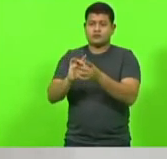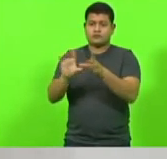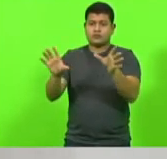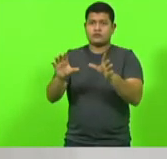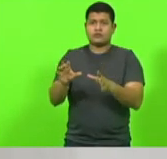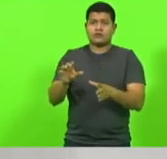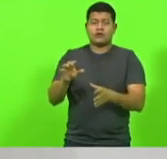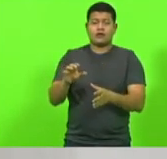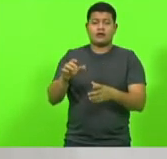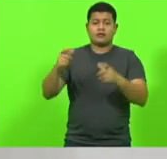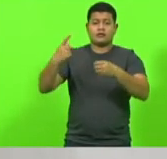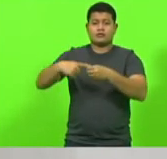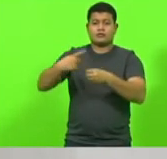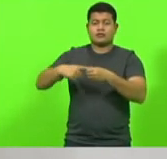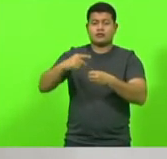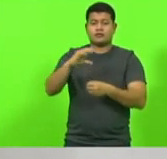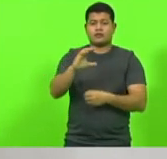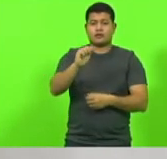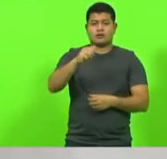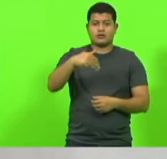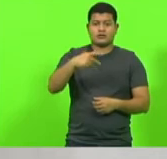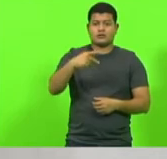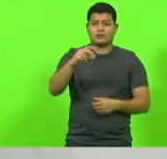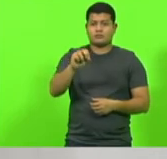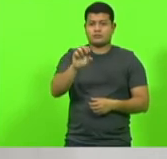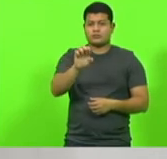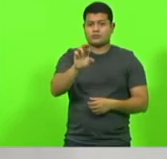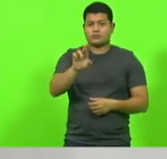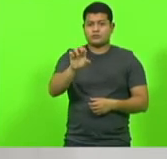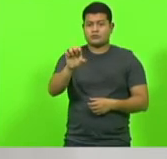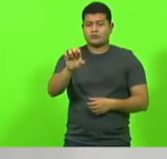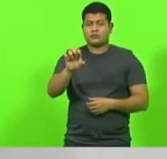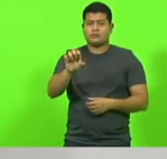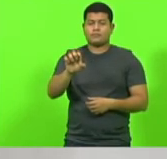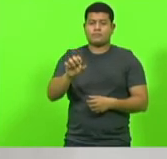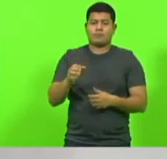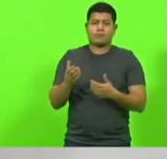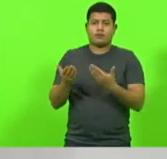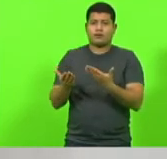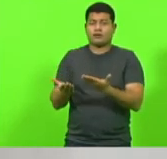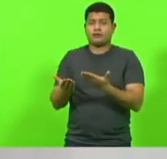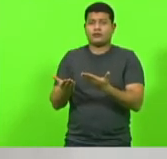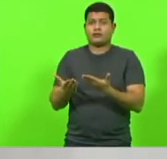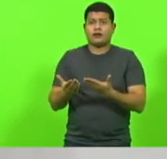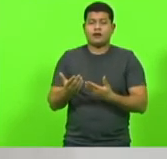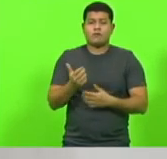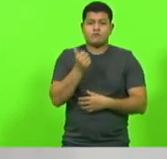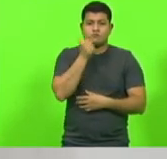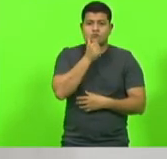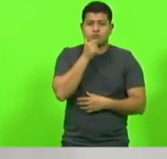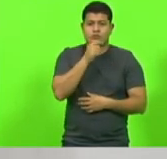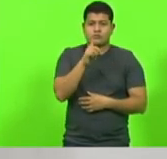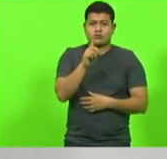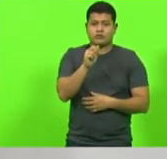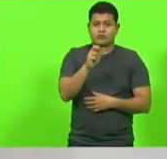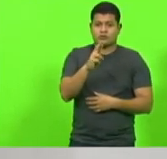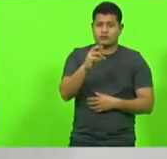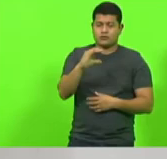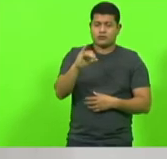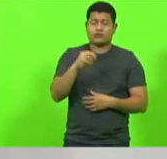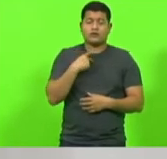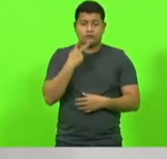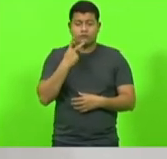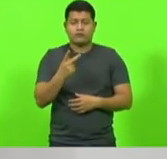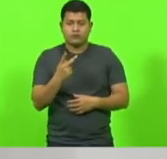Campo Herê, e onde lá, quando a DAS se instalou, nós já levamos recursos daquela época,